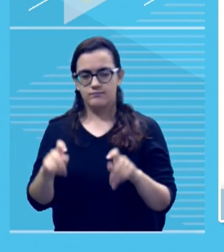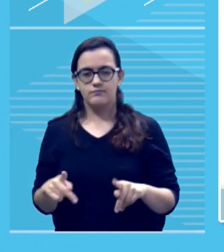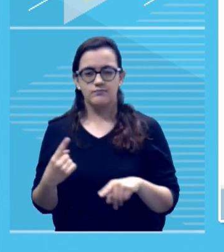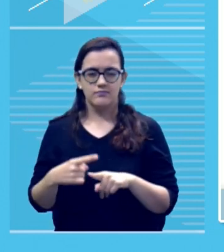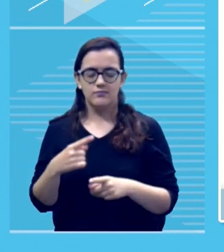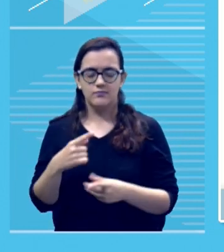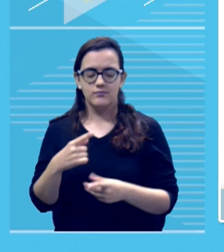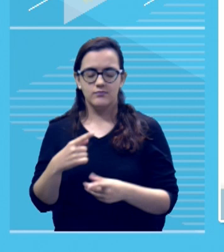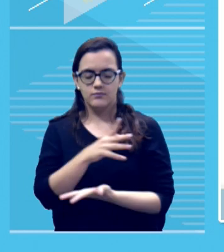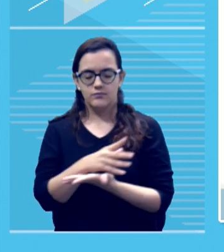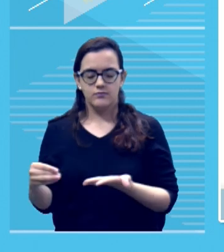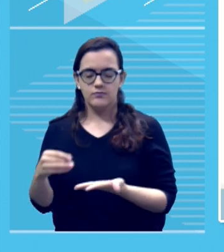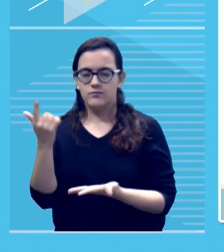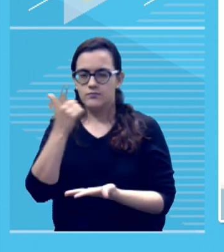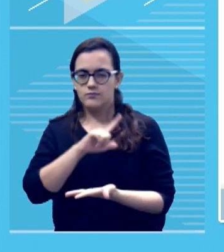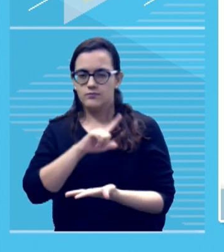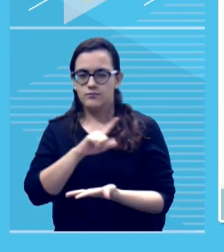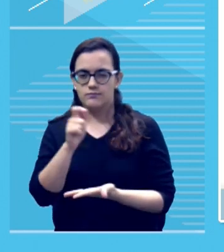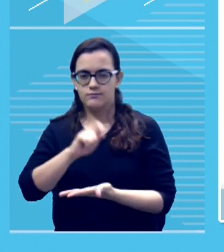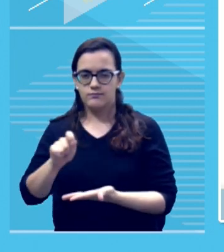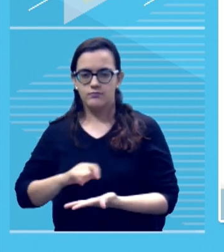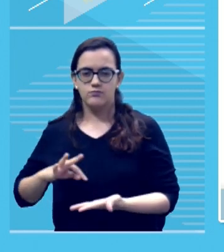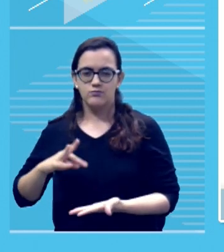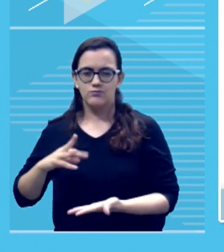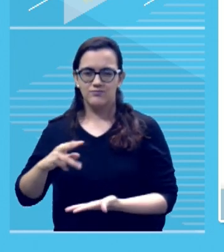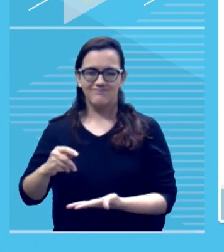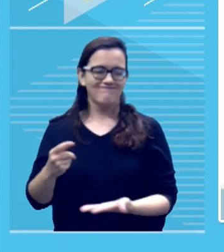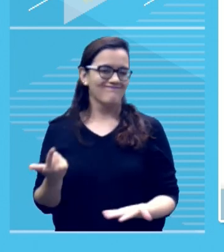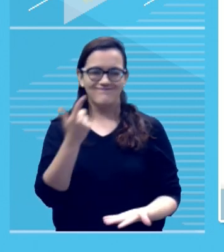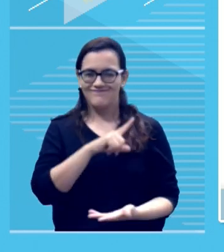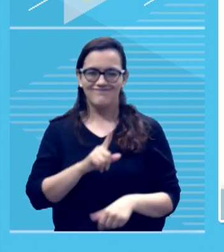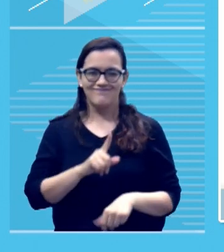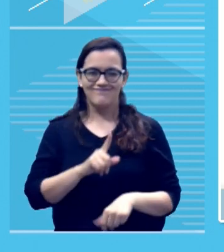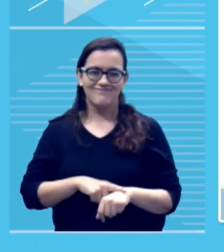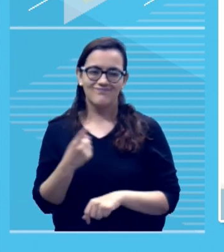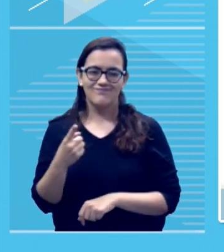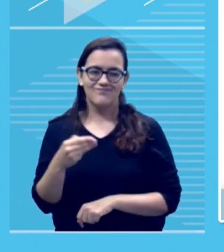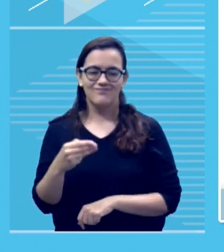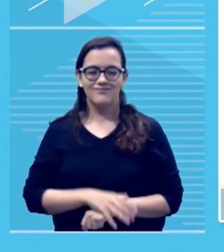colocar aí, por favor, um minutinho aí para o pessoal fazer um print.